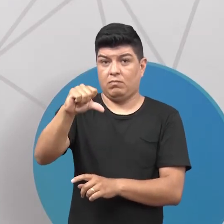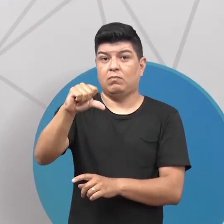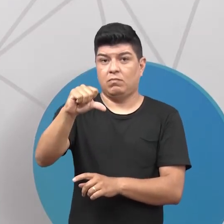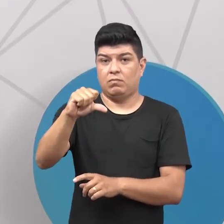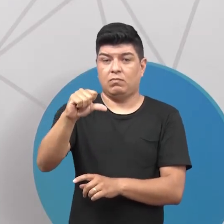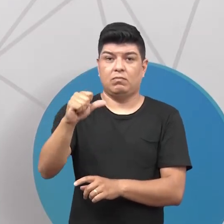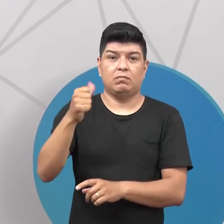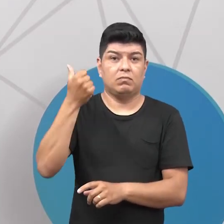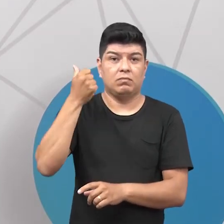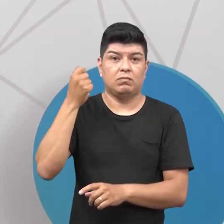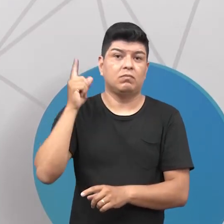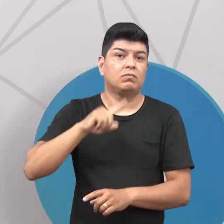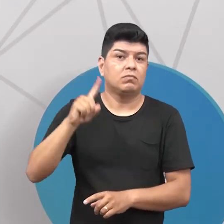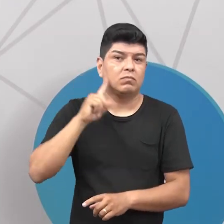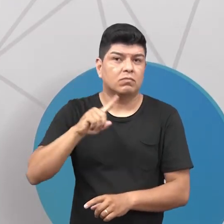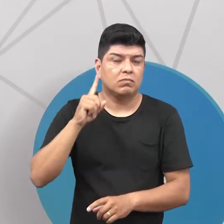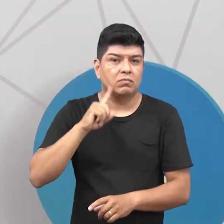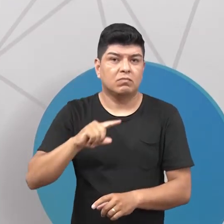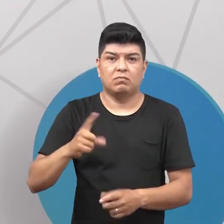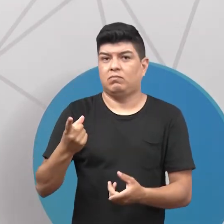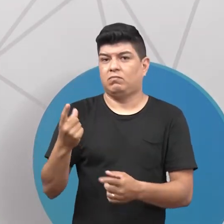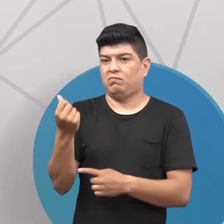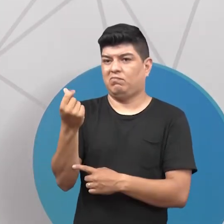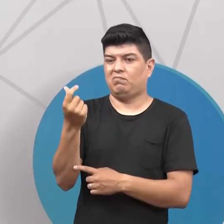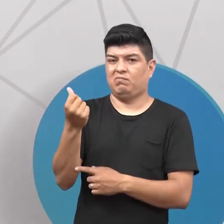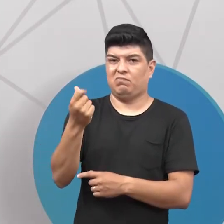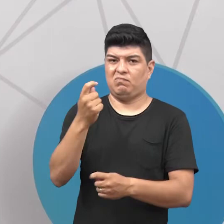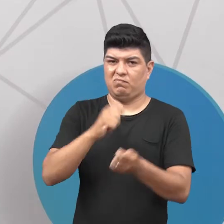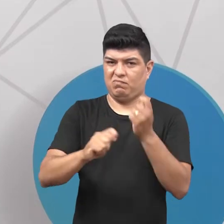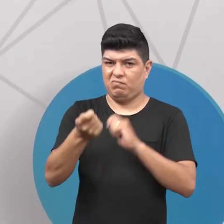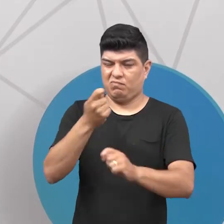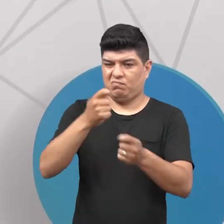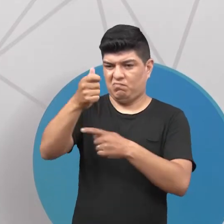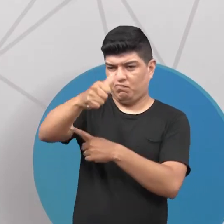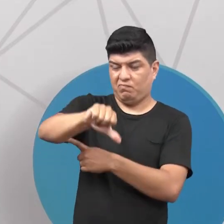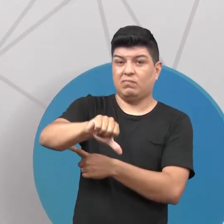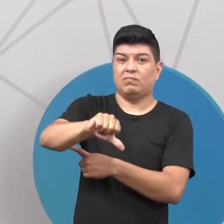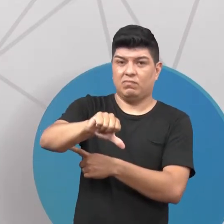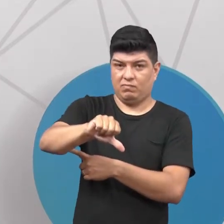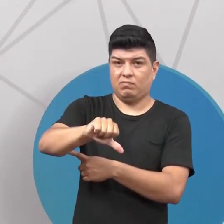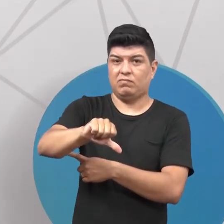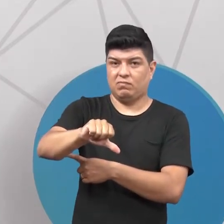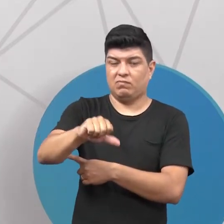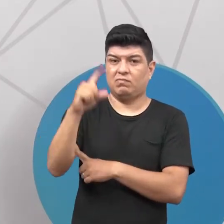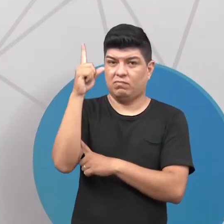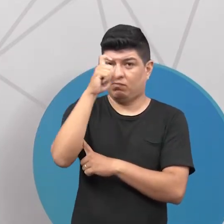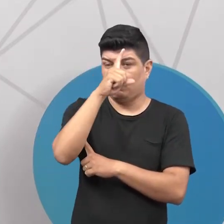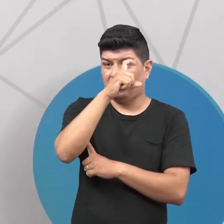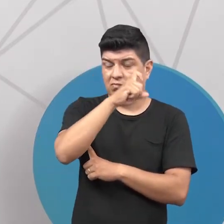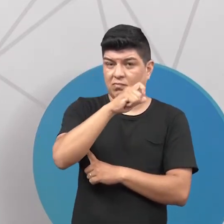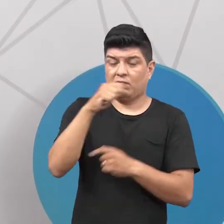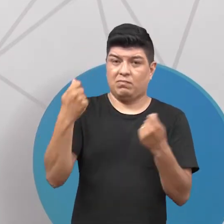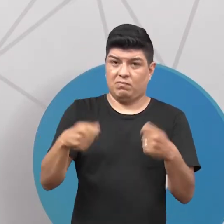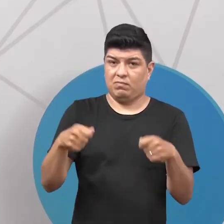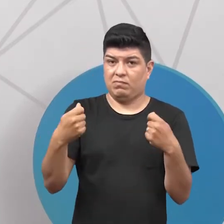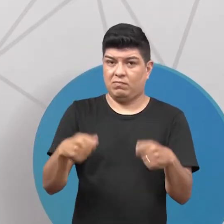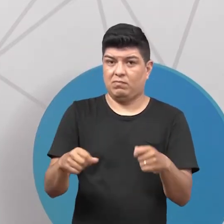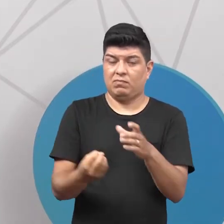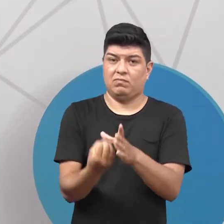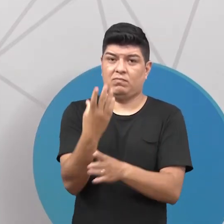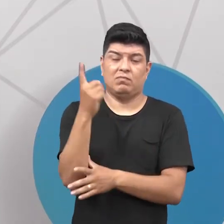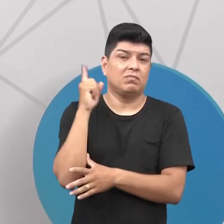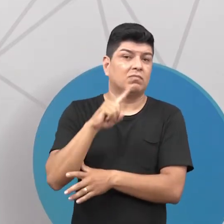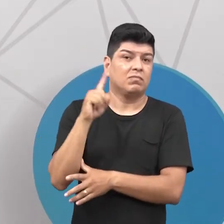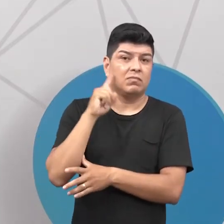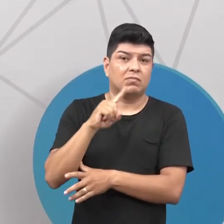quebrou. Em 1938, 10 anos depois, a crise ainda não havia passado. Nós fomos obrigados a criá-la nos